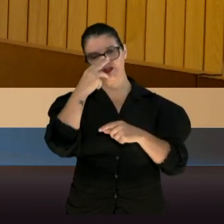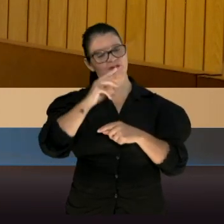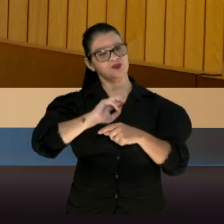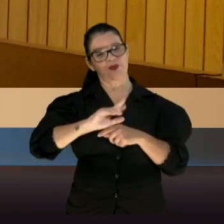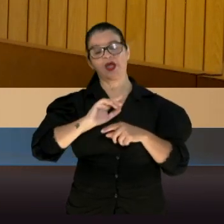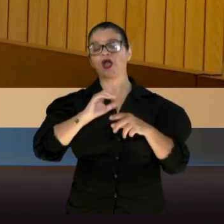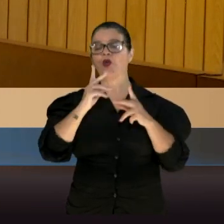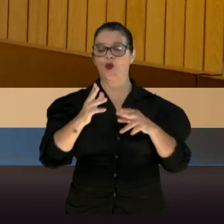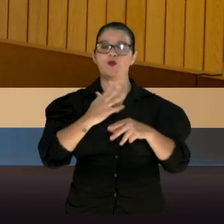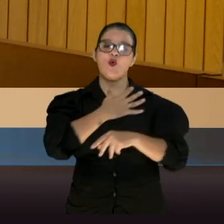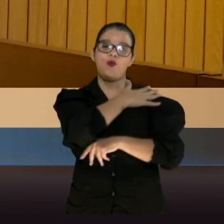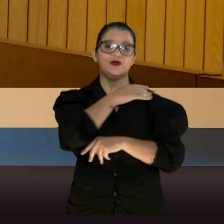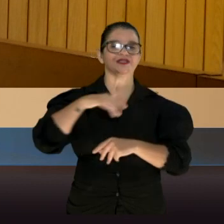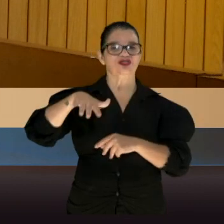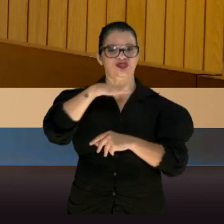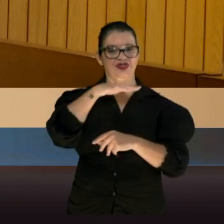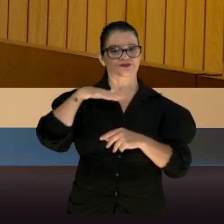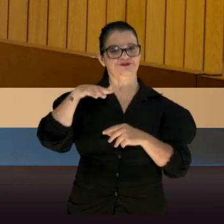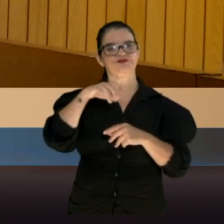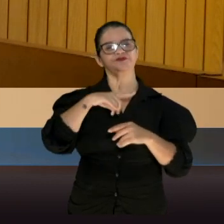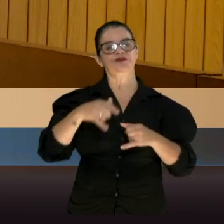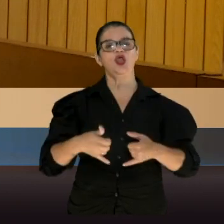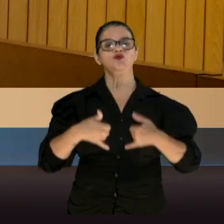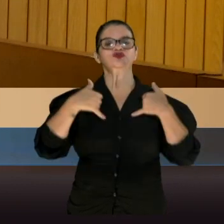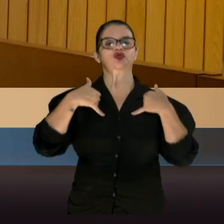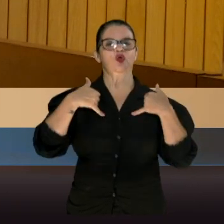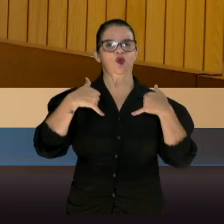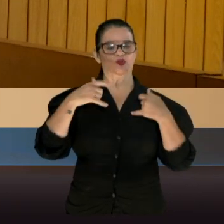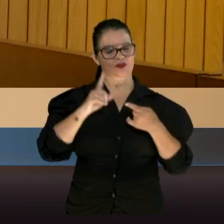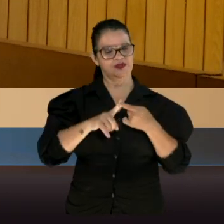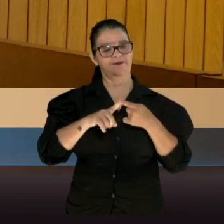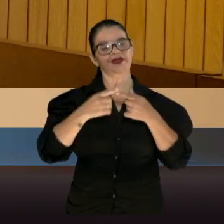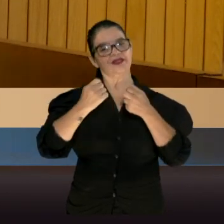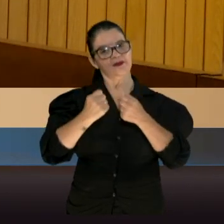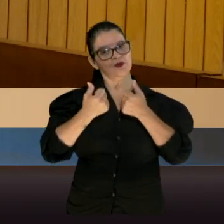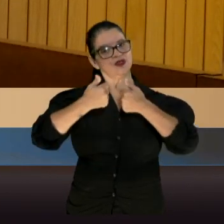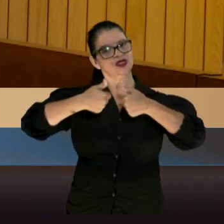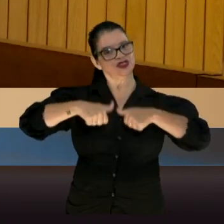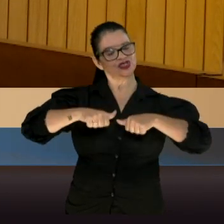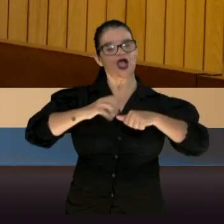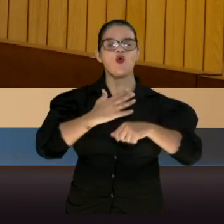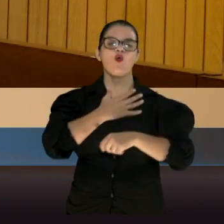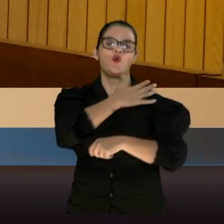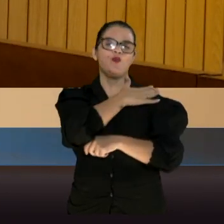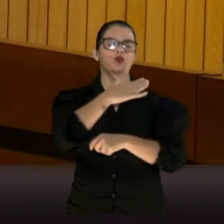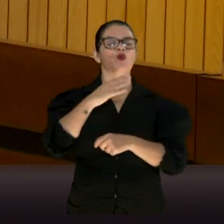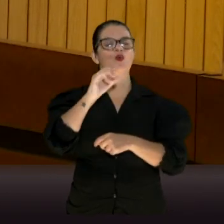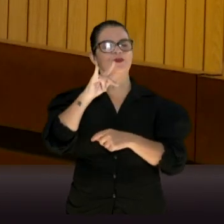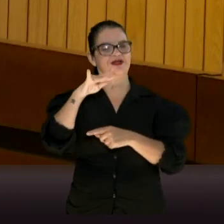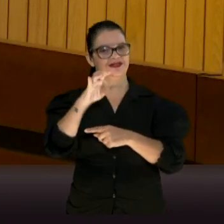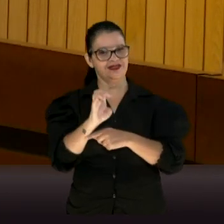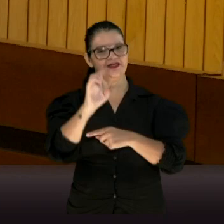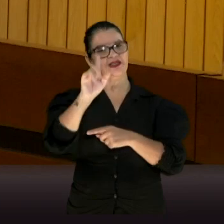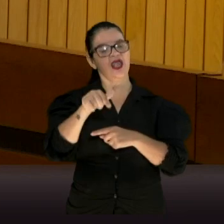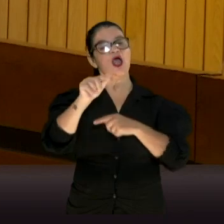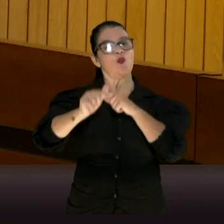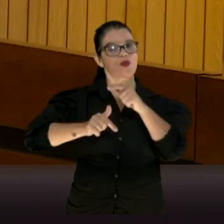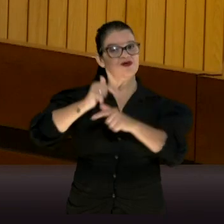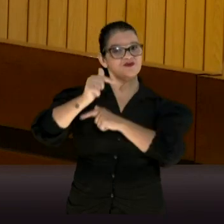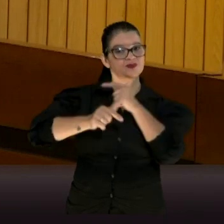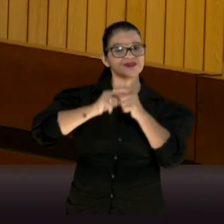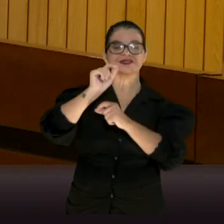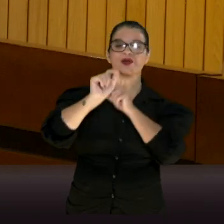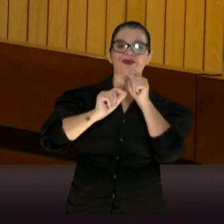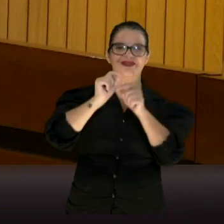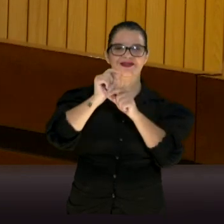tenho um orgulho de poder estar também como comandante. É uma função que